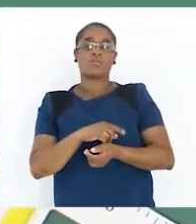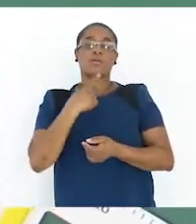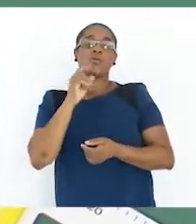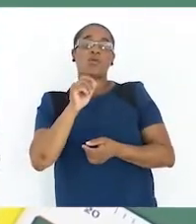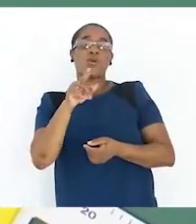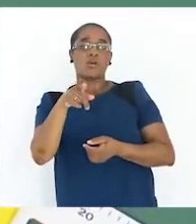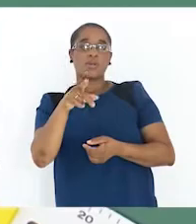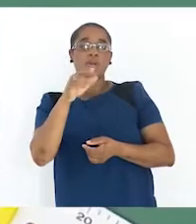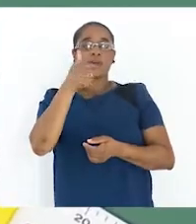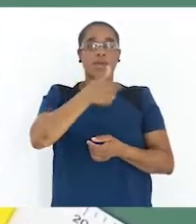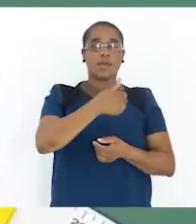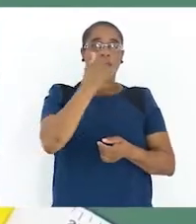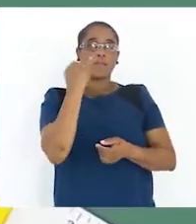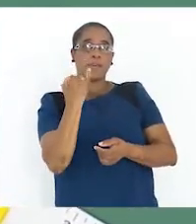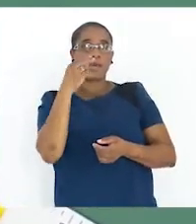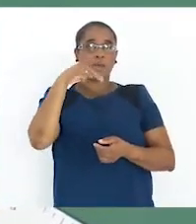binômio